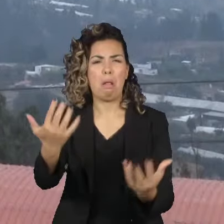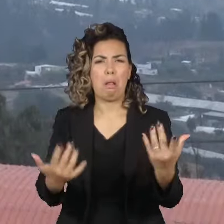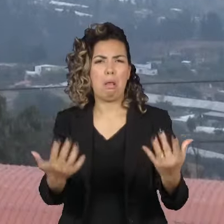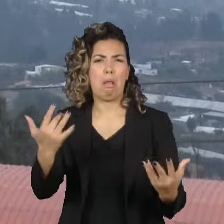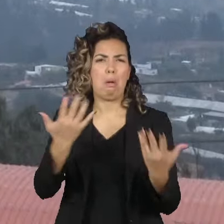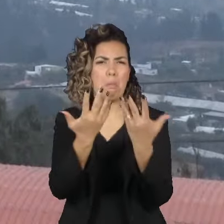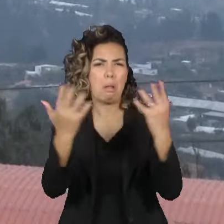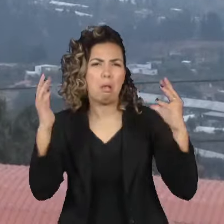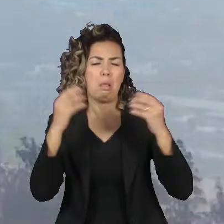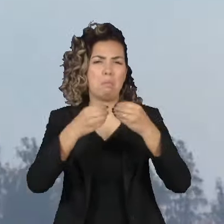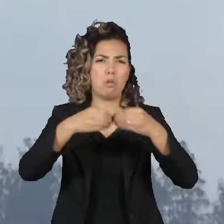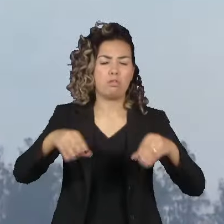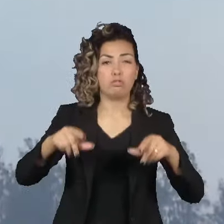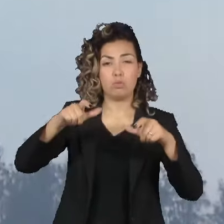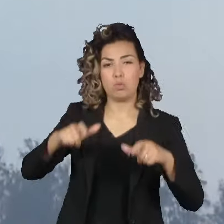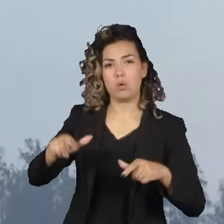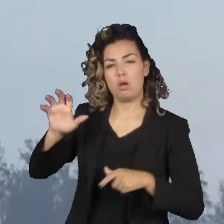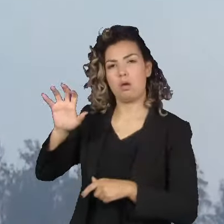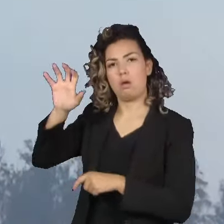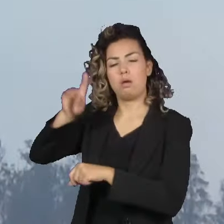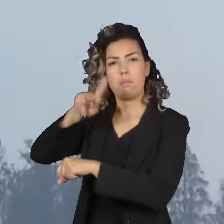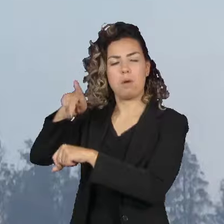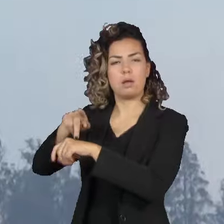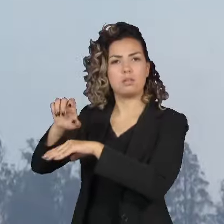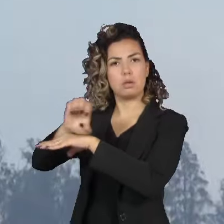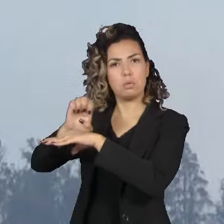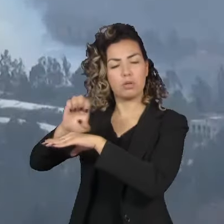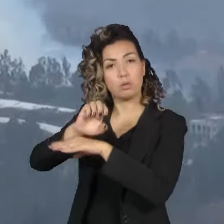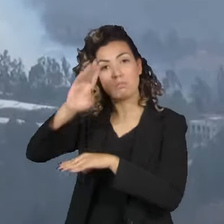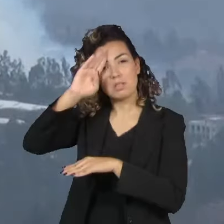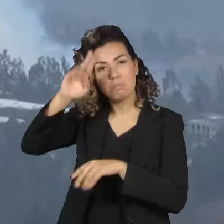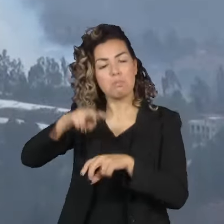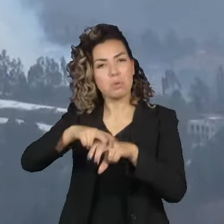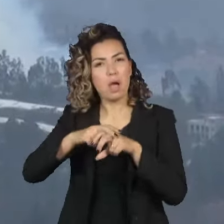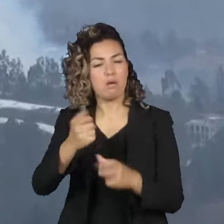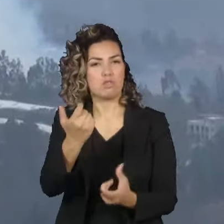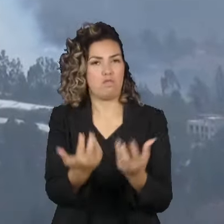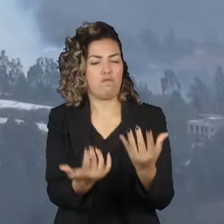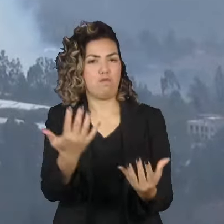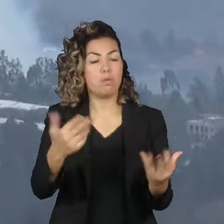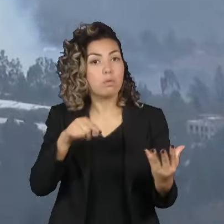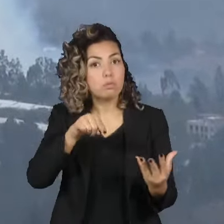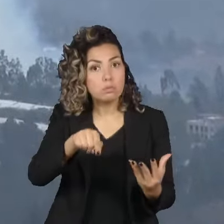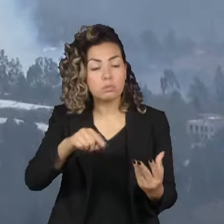à seca severa que afeta as regiões dos Andes. Esses incêndios têm causado